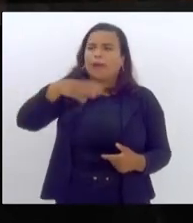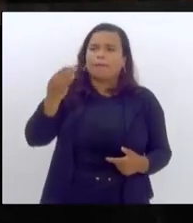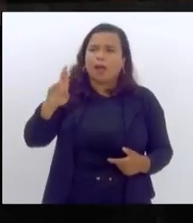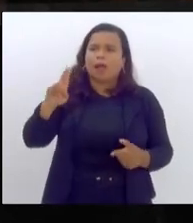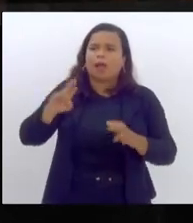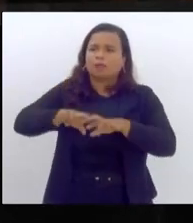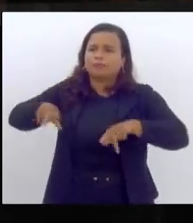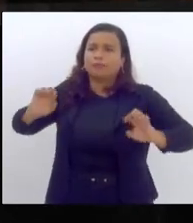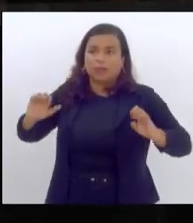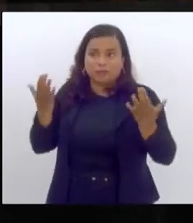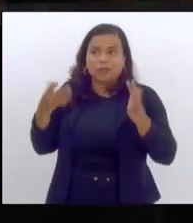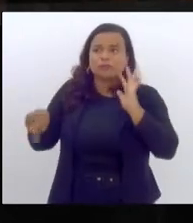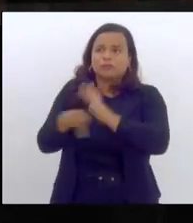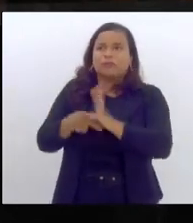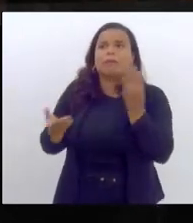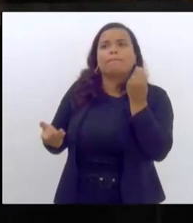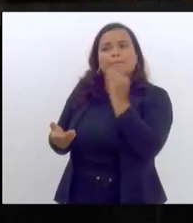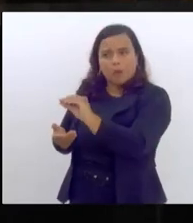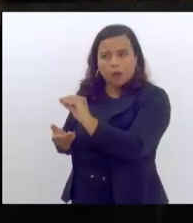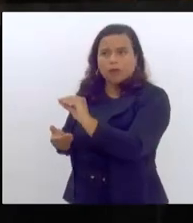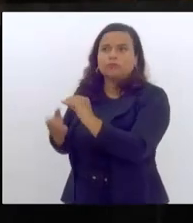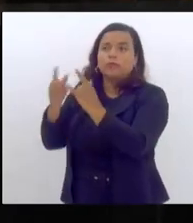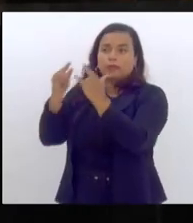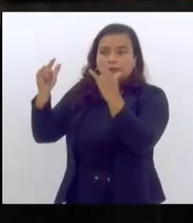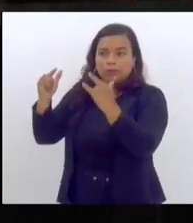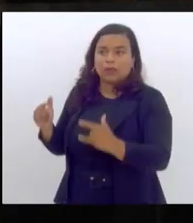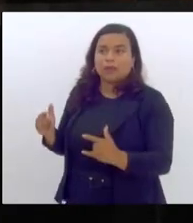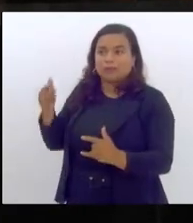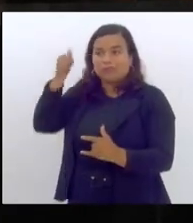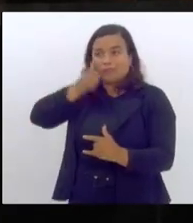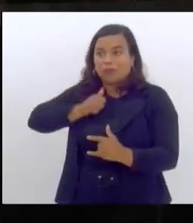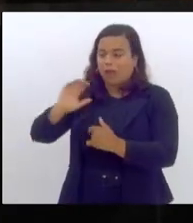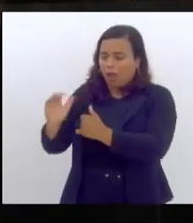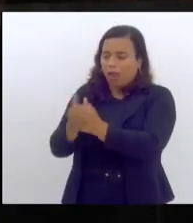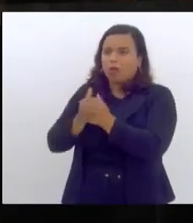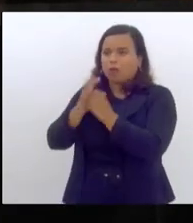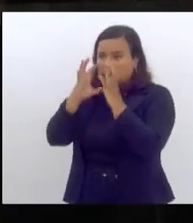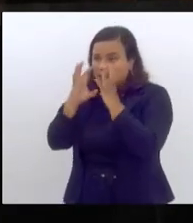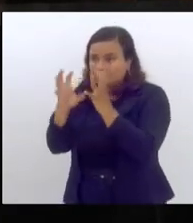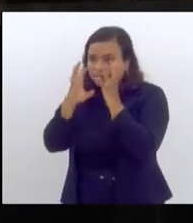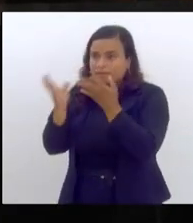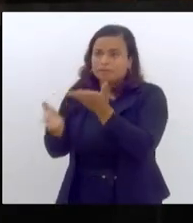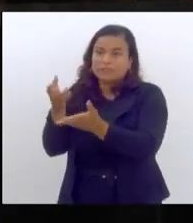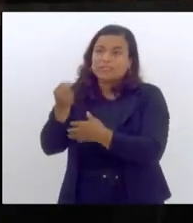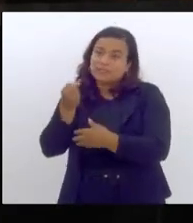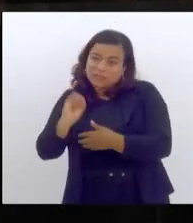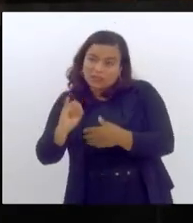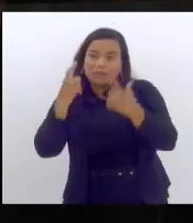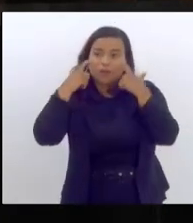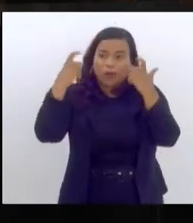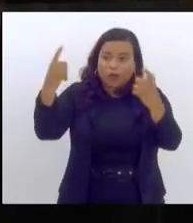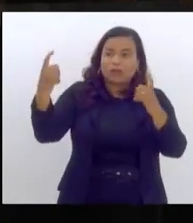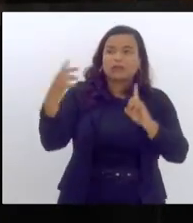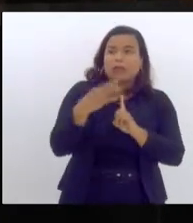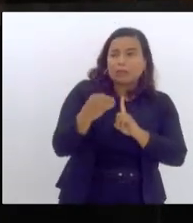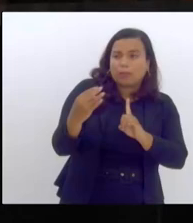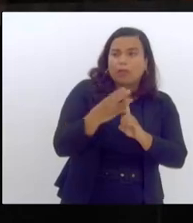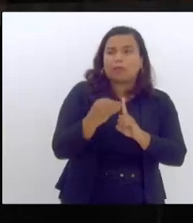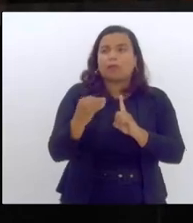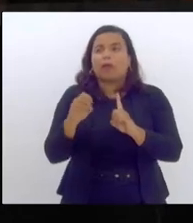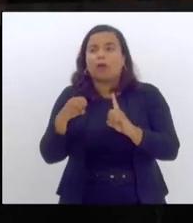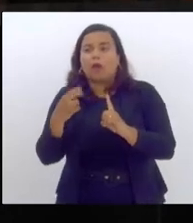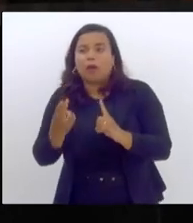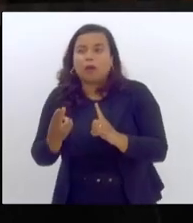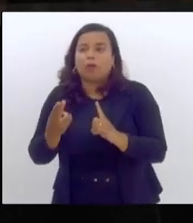evento, um lugar onde essa mulher pode ser acolhida em casos de violência, seja psicológica,